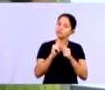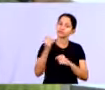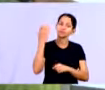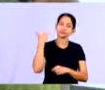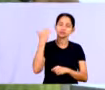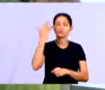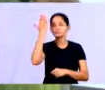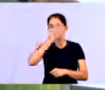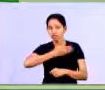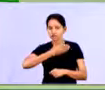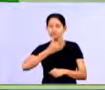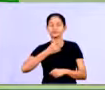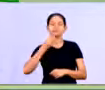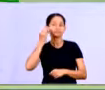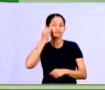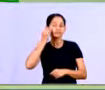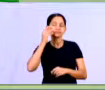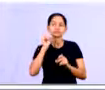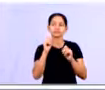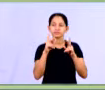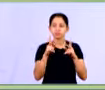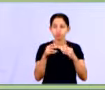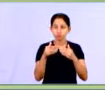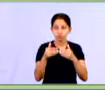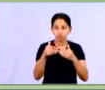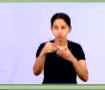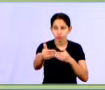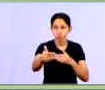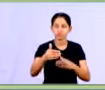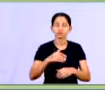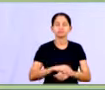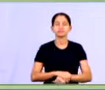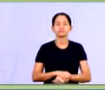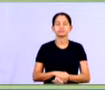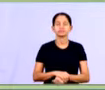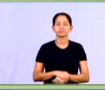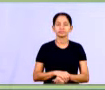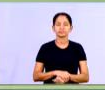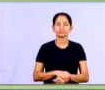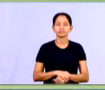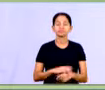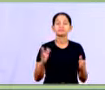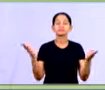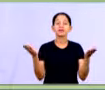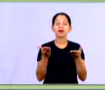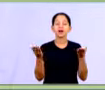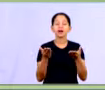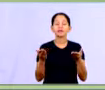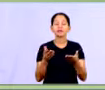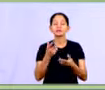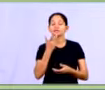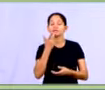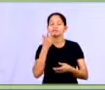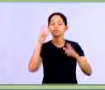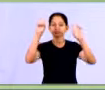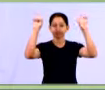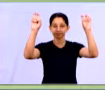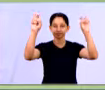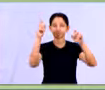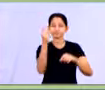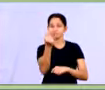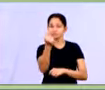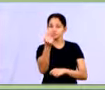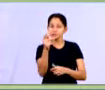anteriormente. Mas dando continuidade, professora, agora a gente vai para o... Valor